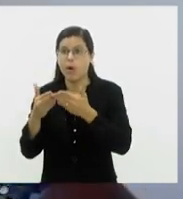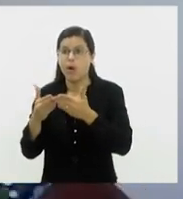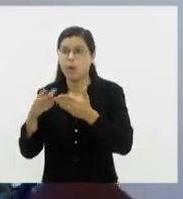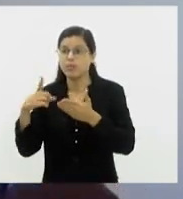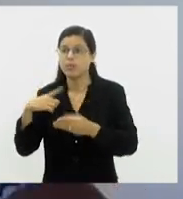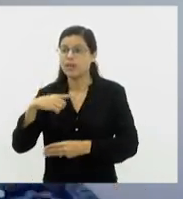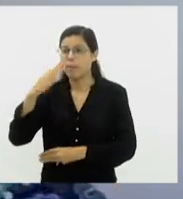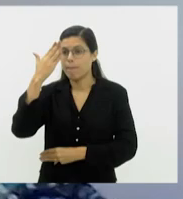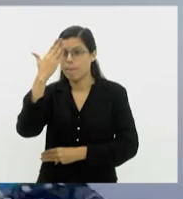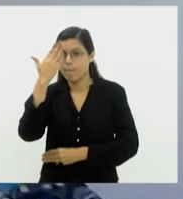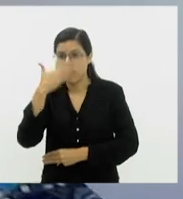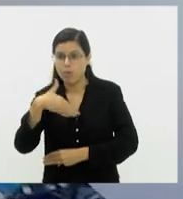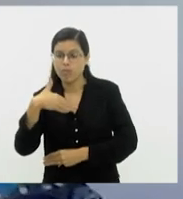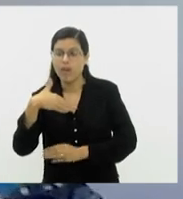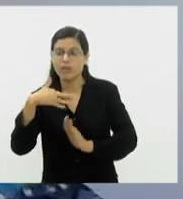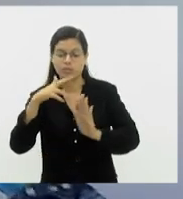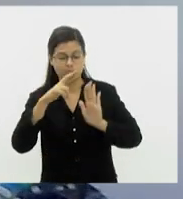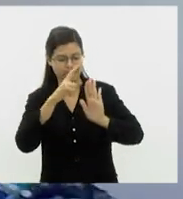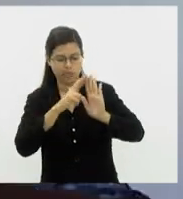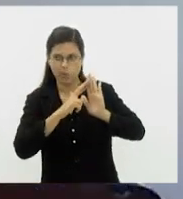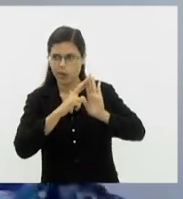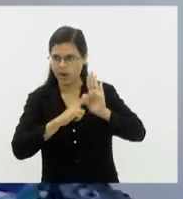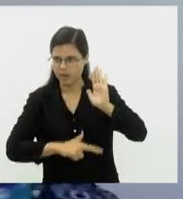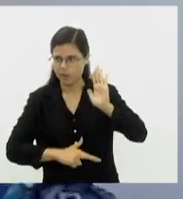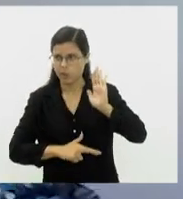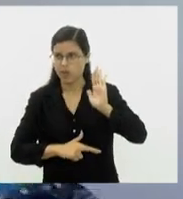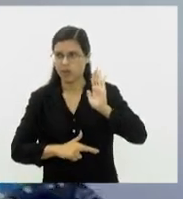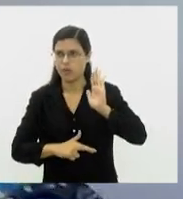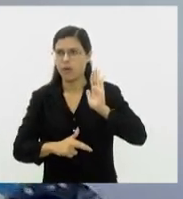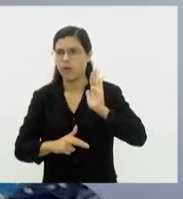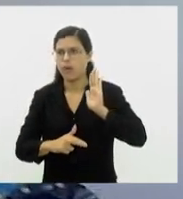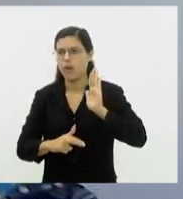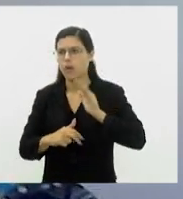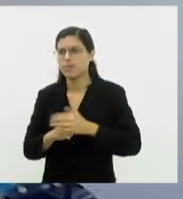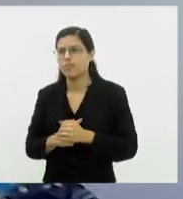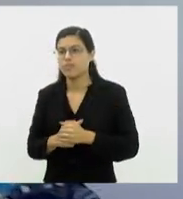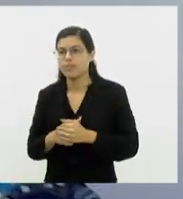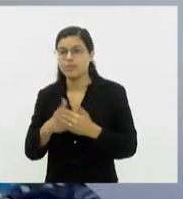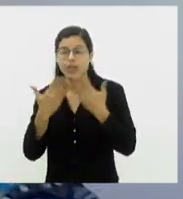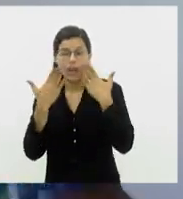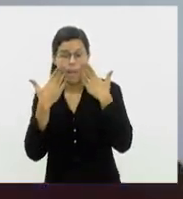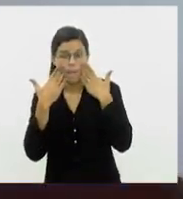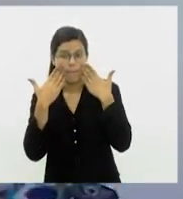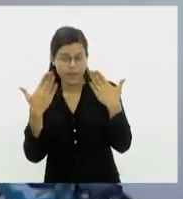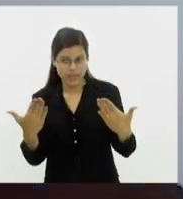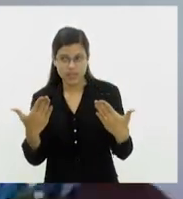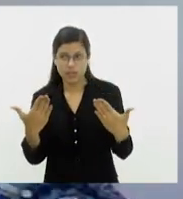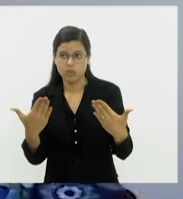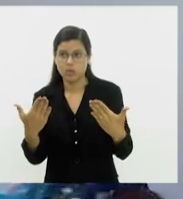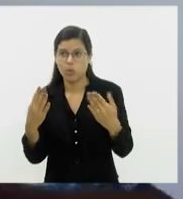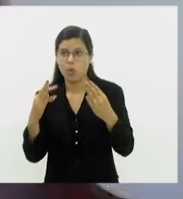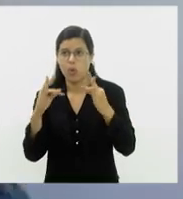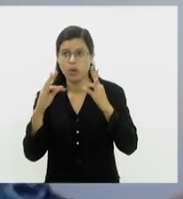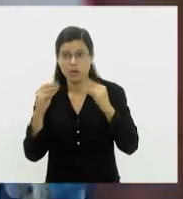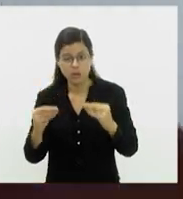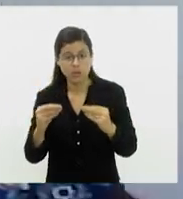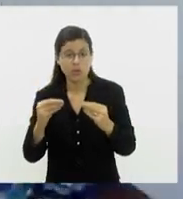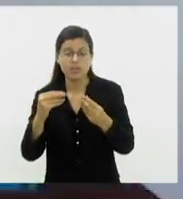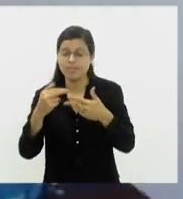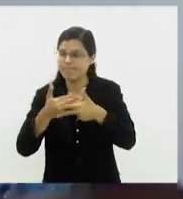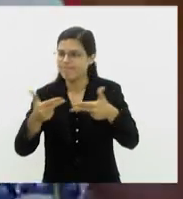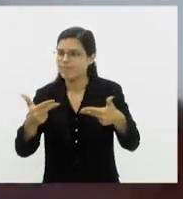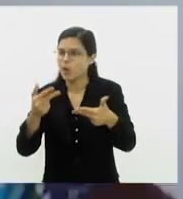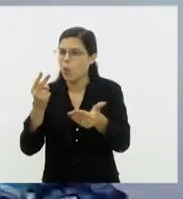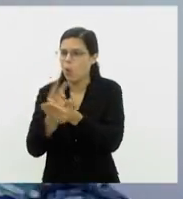no relatório que a senhora apresenta eh que todas essas mazelas continuam e que